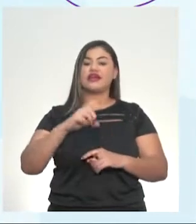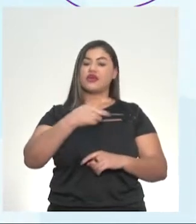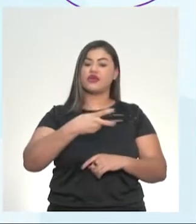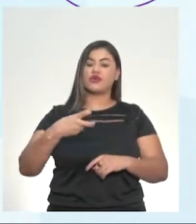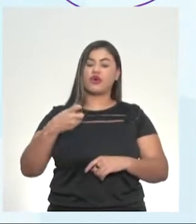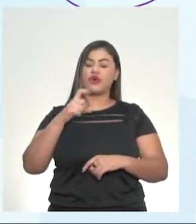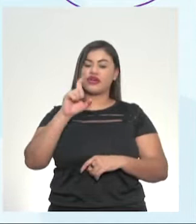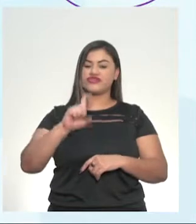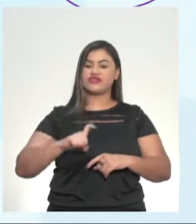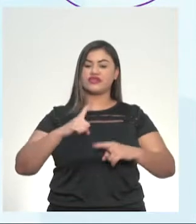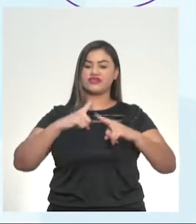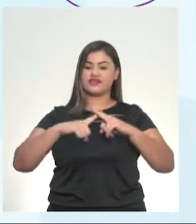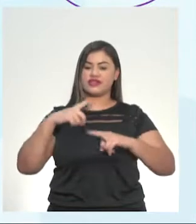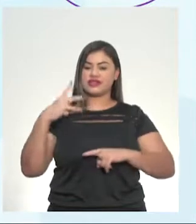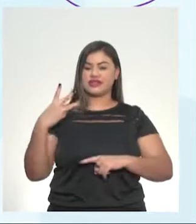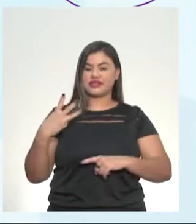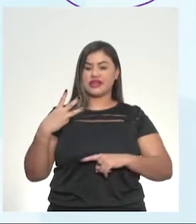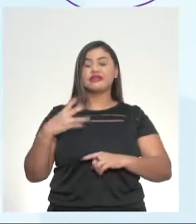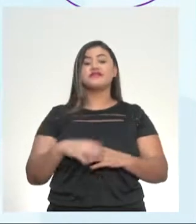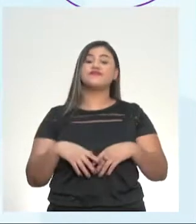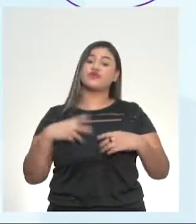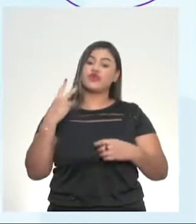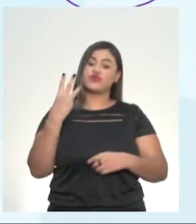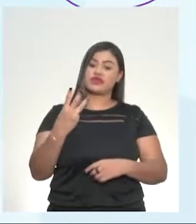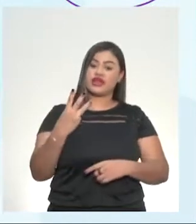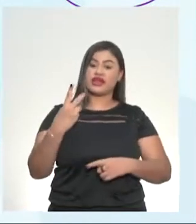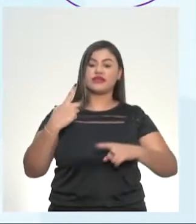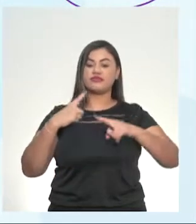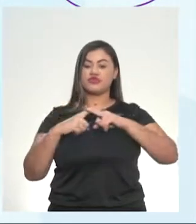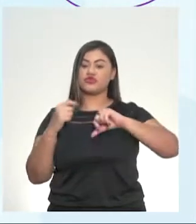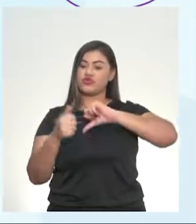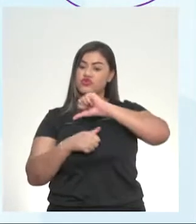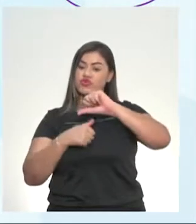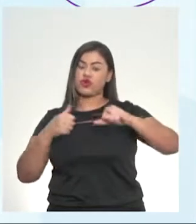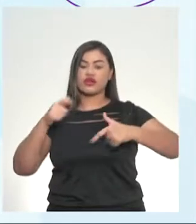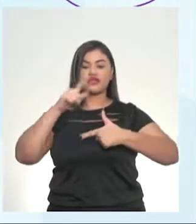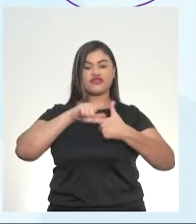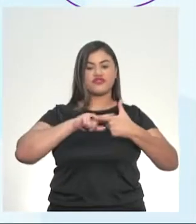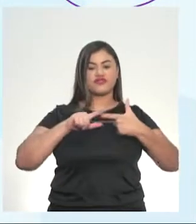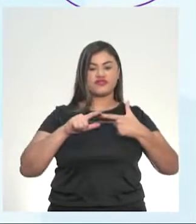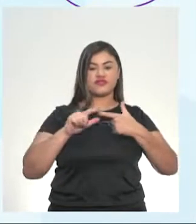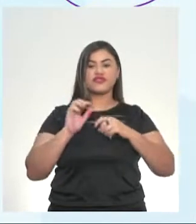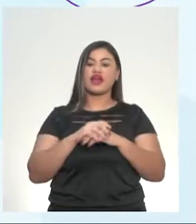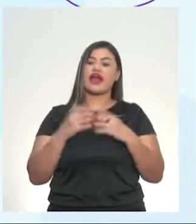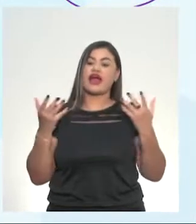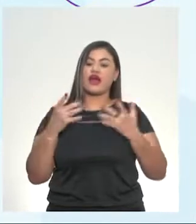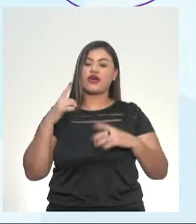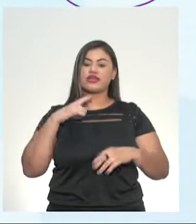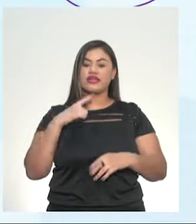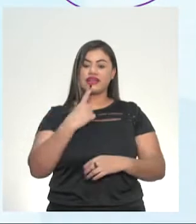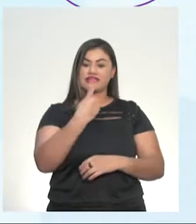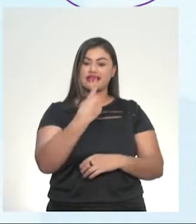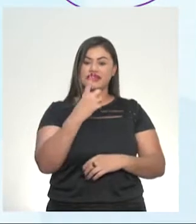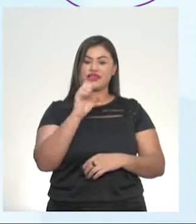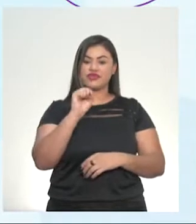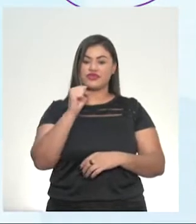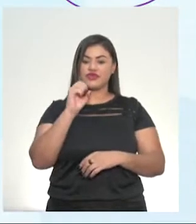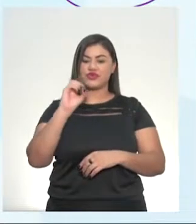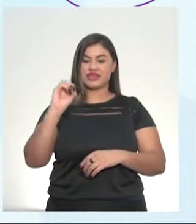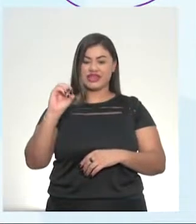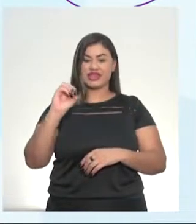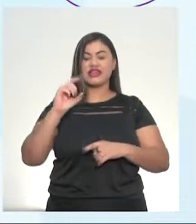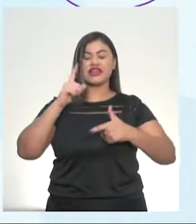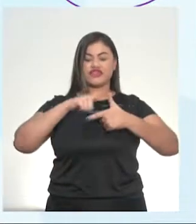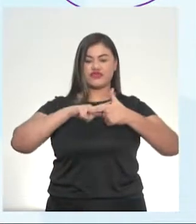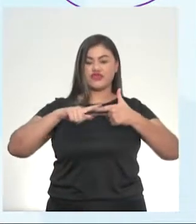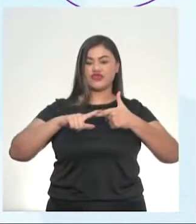3. O 3 está multiplicando, passa dividindo. Agora, eu tenho 180 dividido por 3. Eu vou pensar